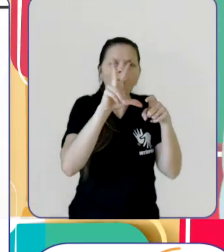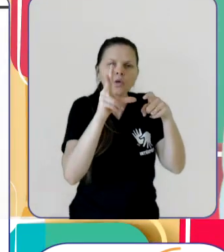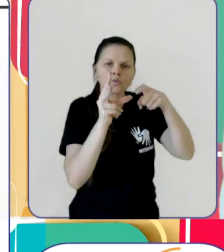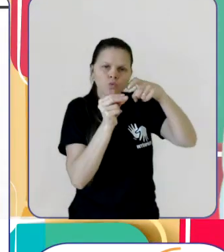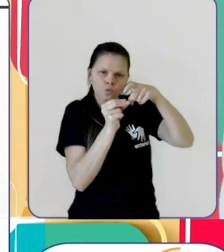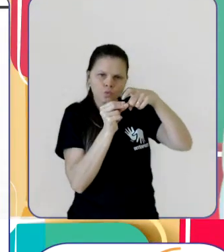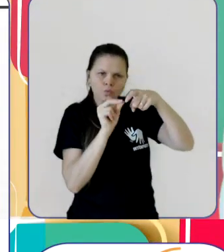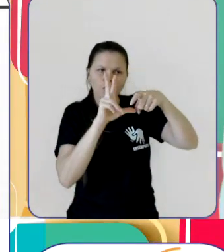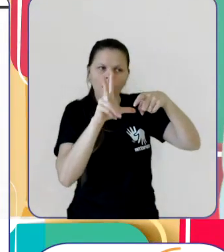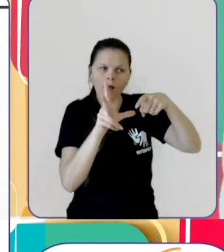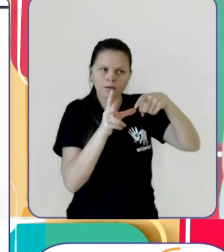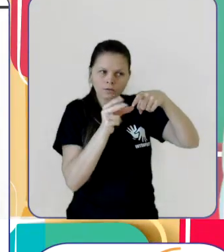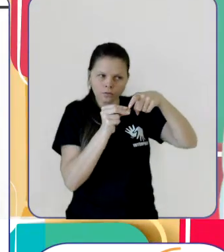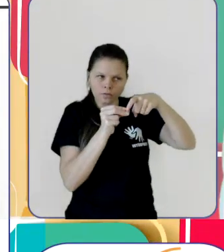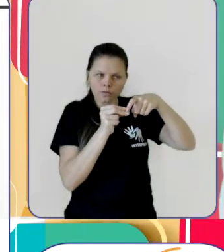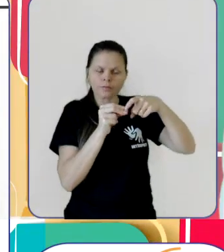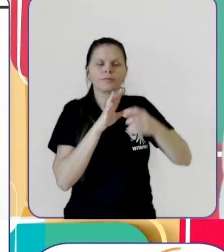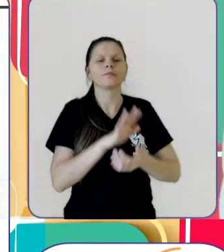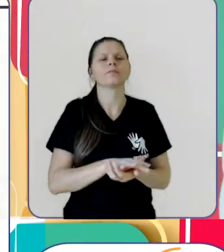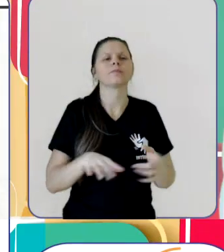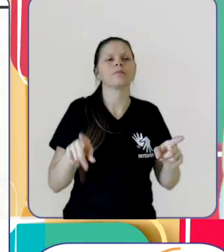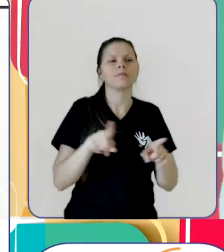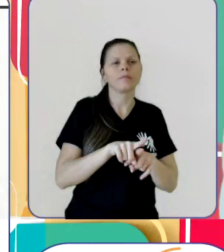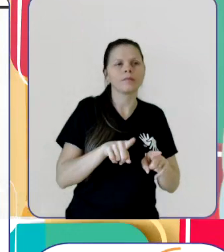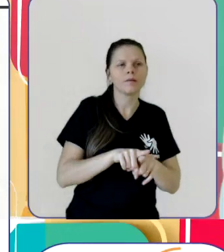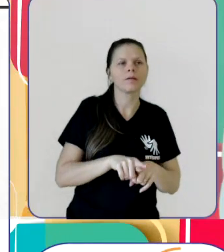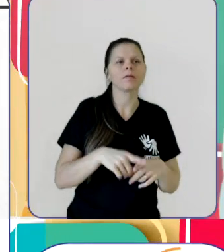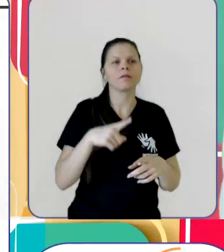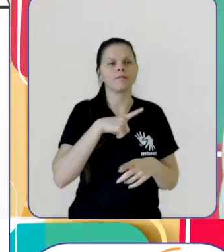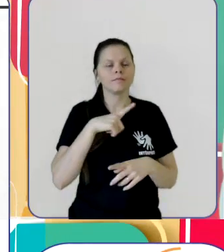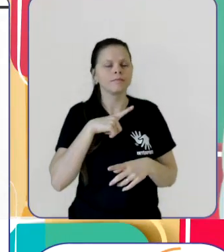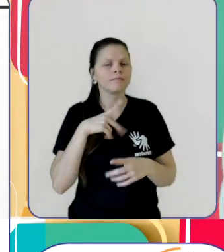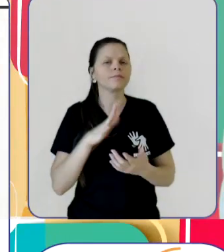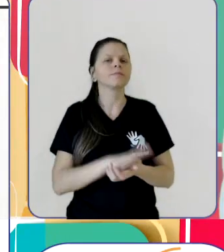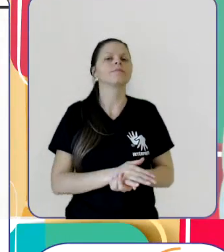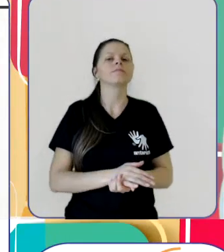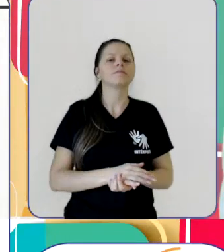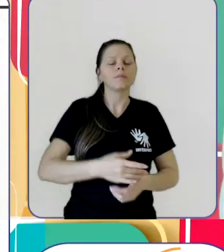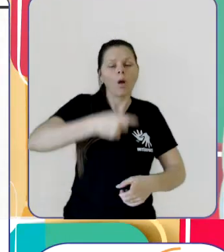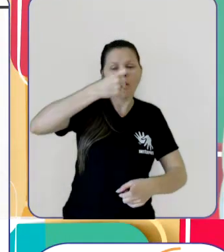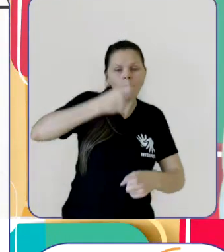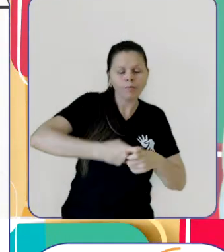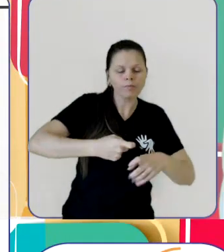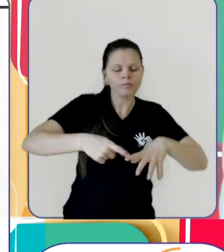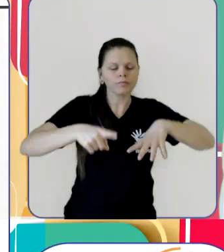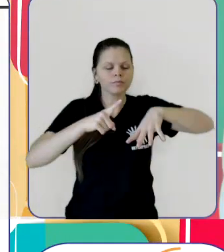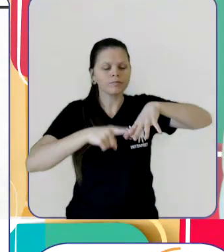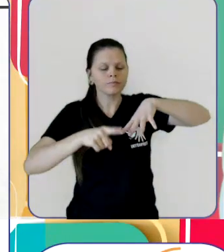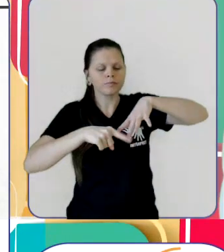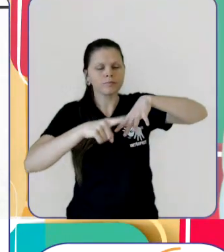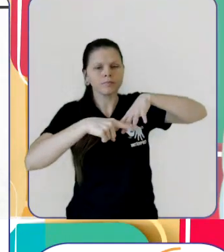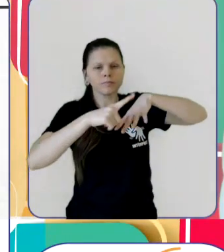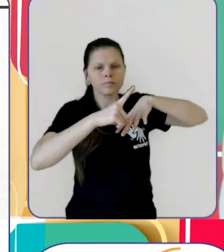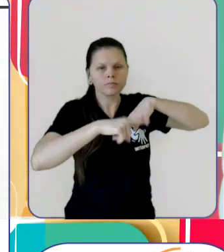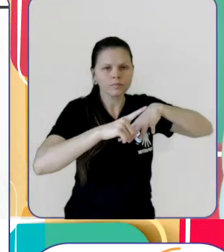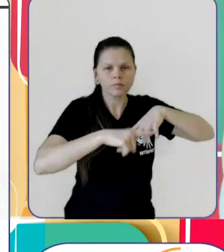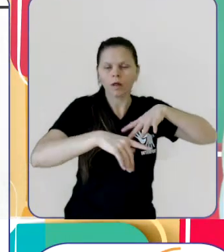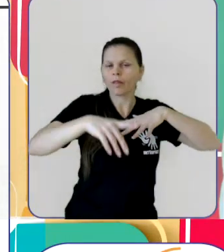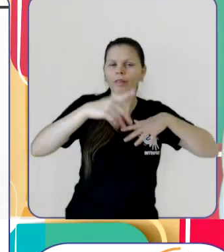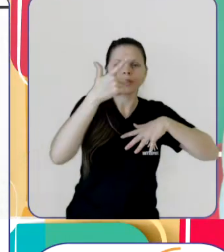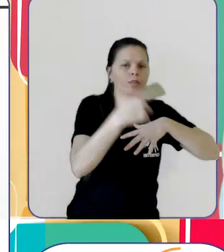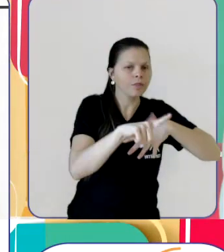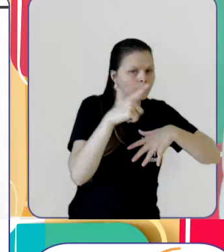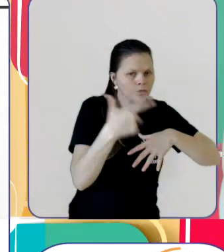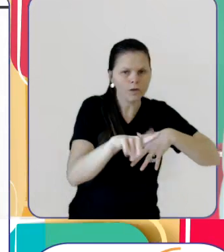outro. Tem aí, né, os tendões também, que ligam uma parte óssea ao músculo. Não tem flexibilidade durante o